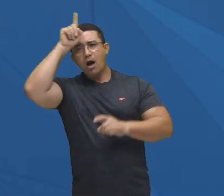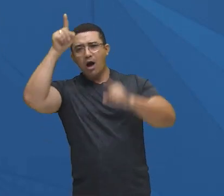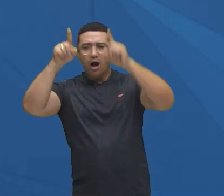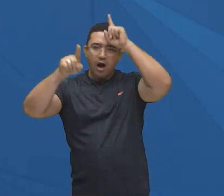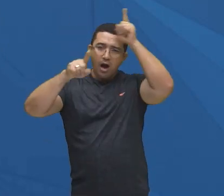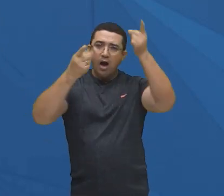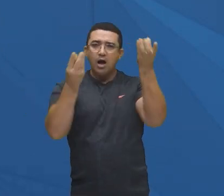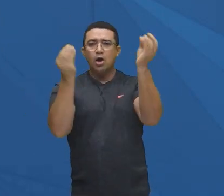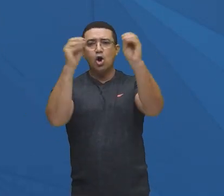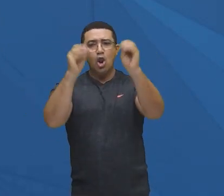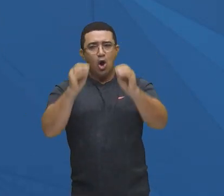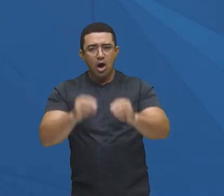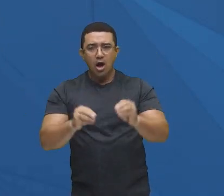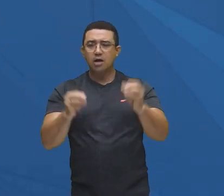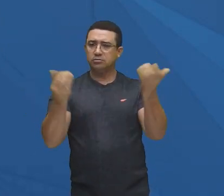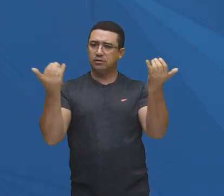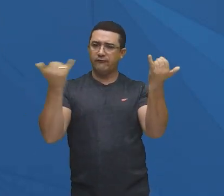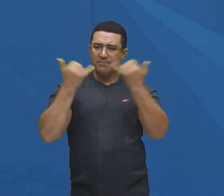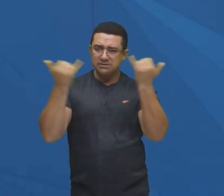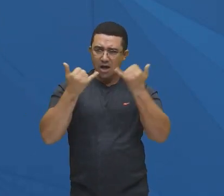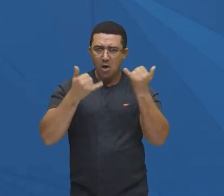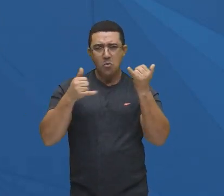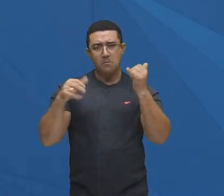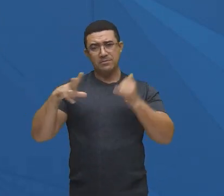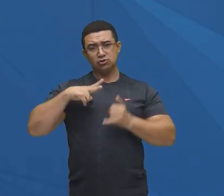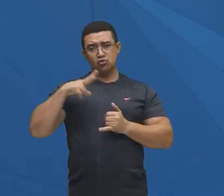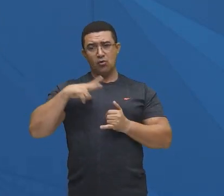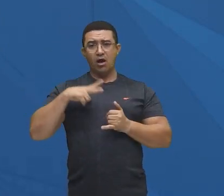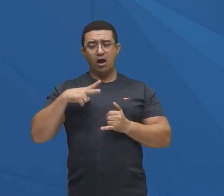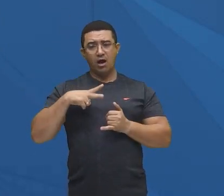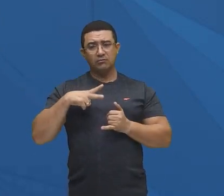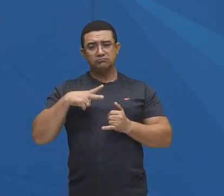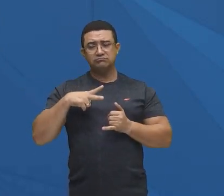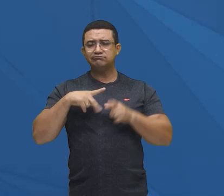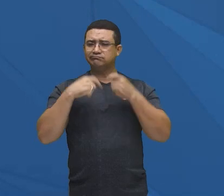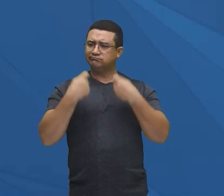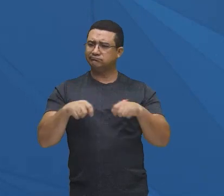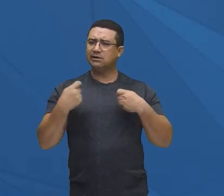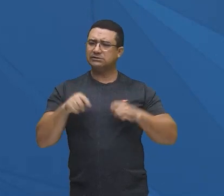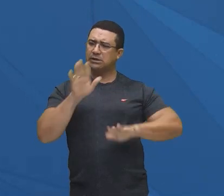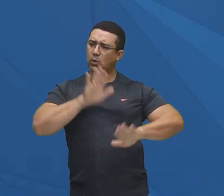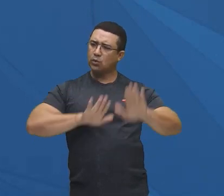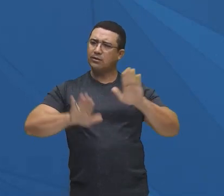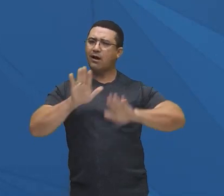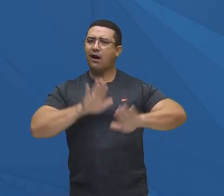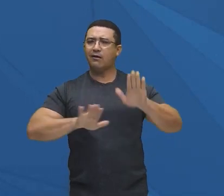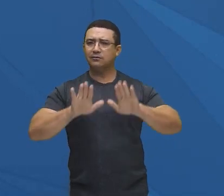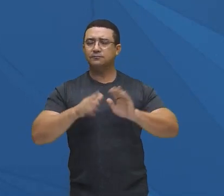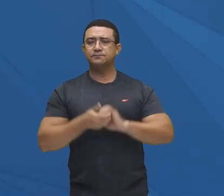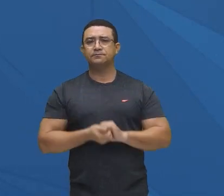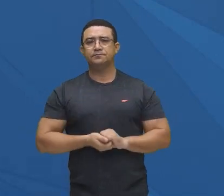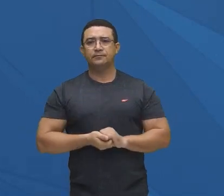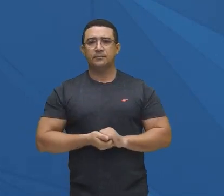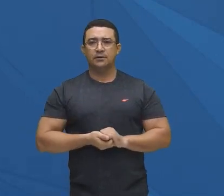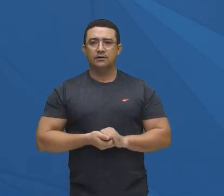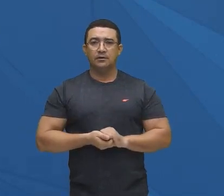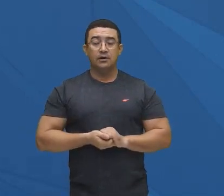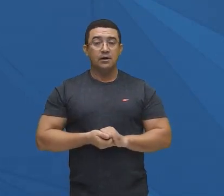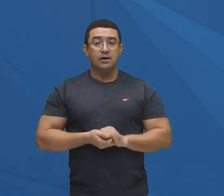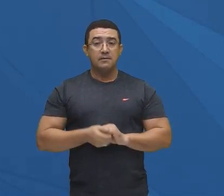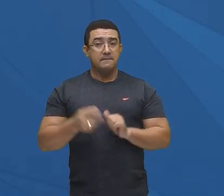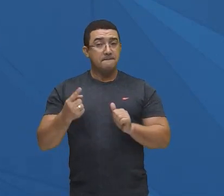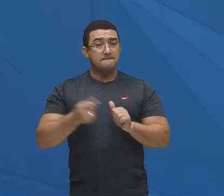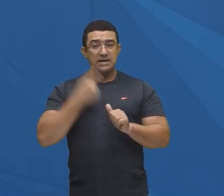fornecendo dados e informações pessoais, que você tenha cuidado no momento dessa exposição. Uma das primeiras coisas que a gente precisa